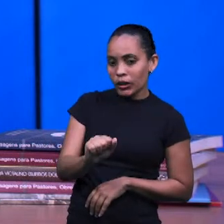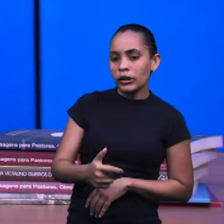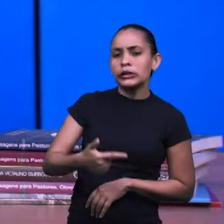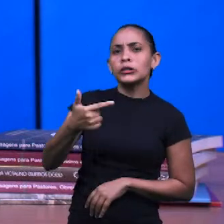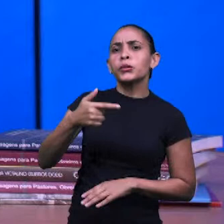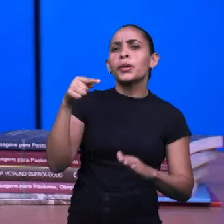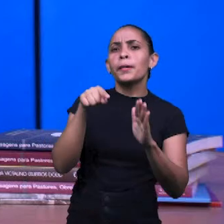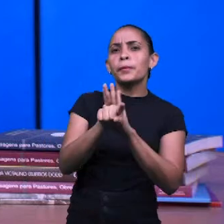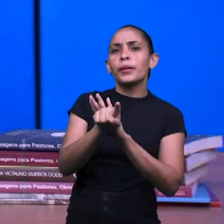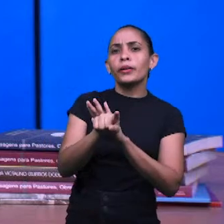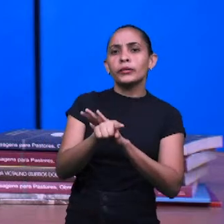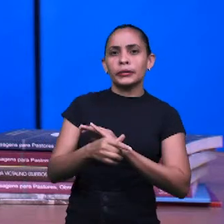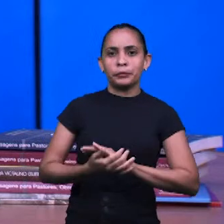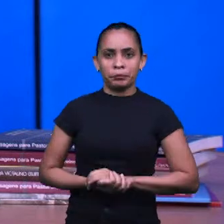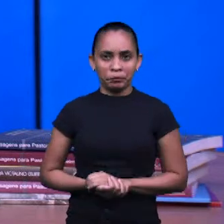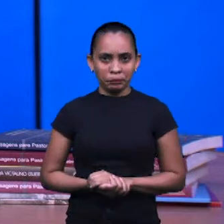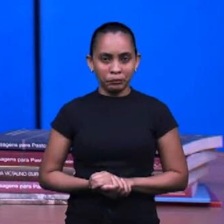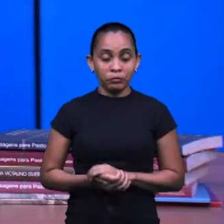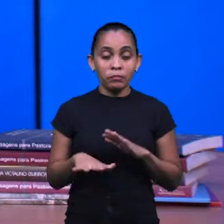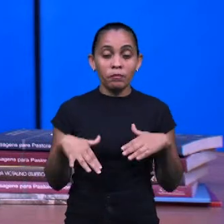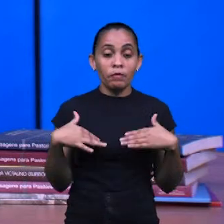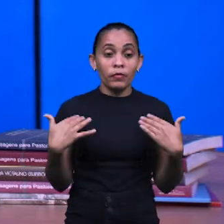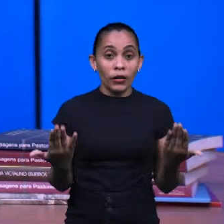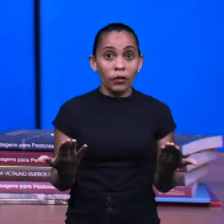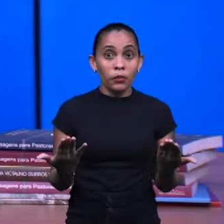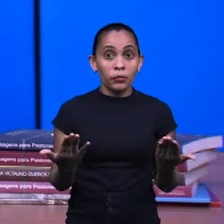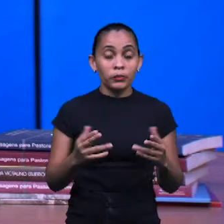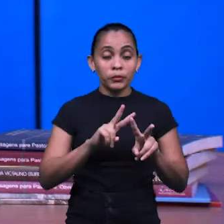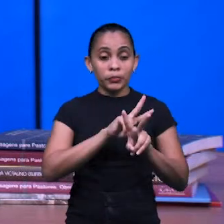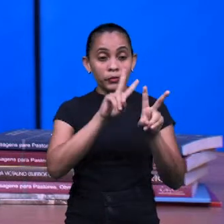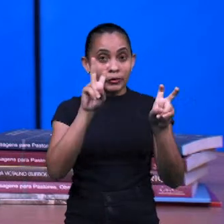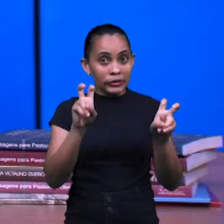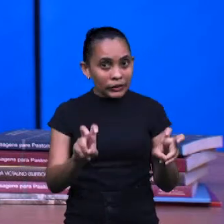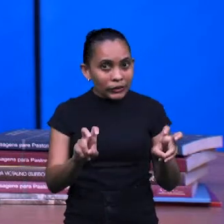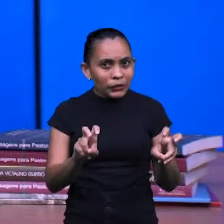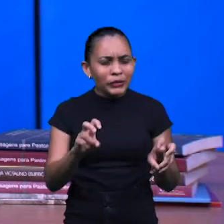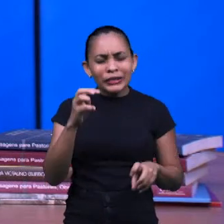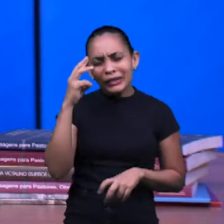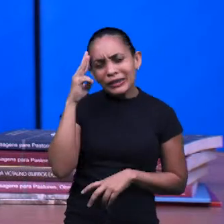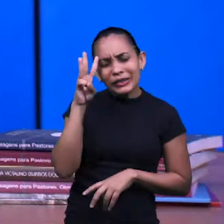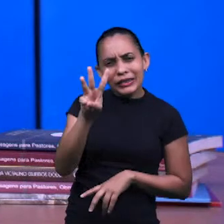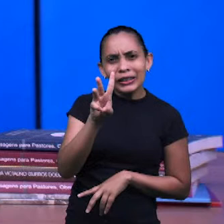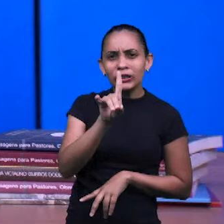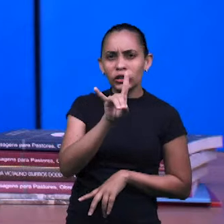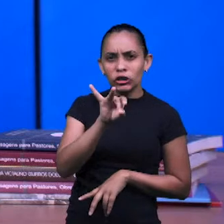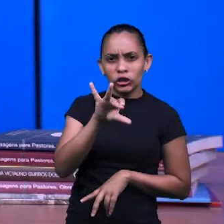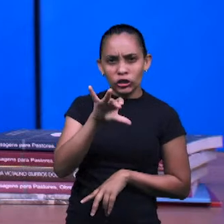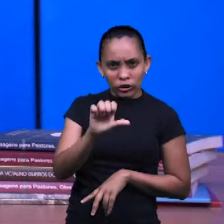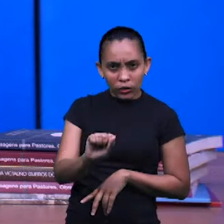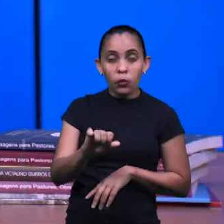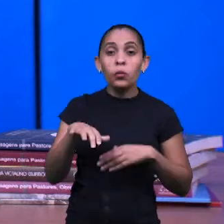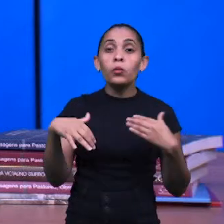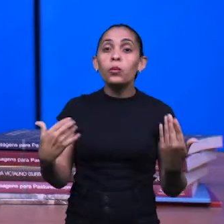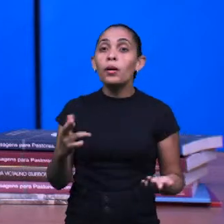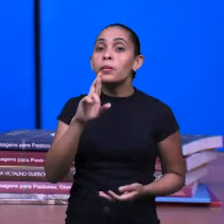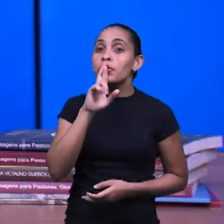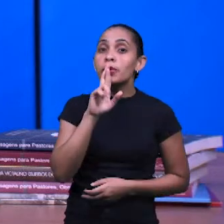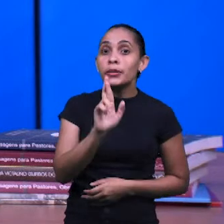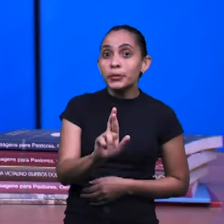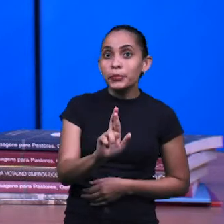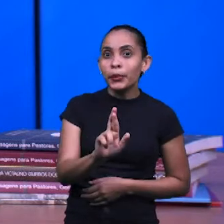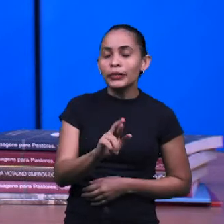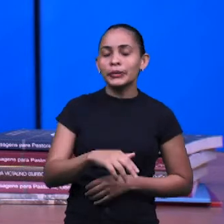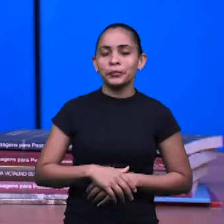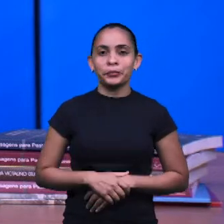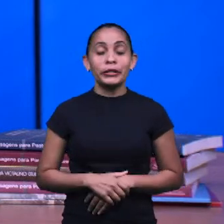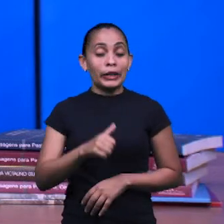pergunta, nos valendo da expressão período de 3 dias. E quem vai dar a resposta é a nossa